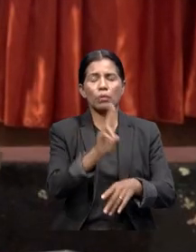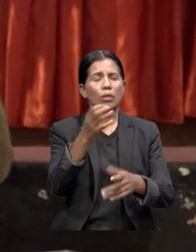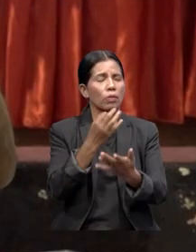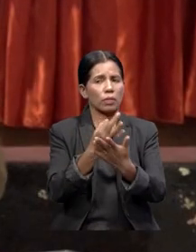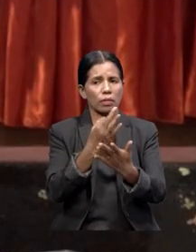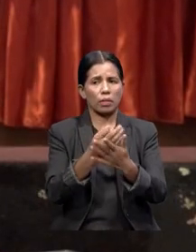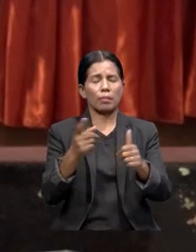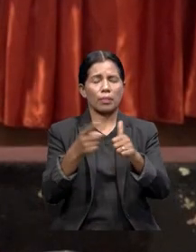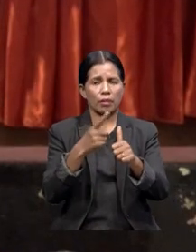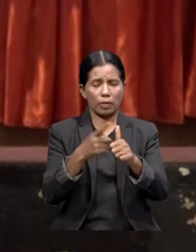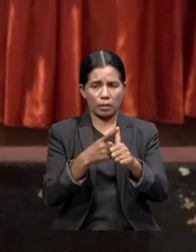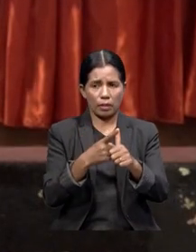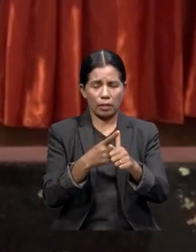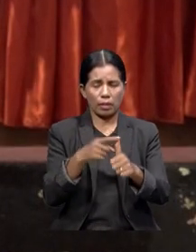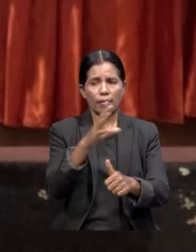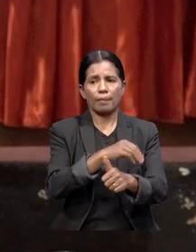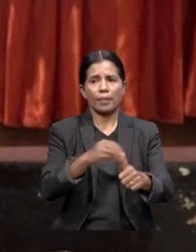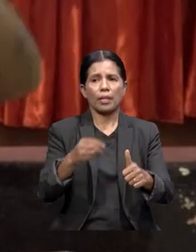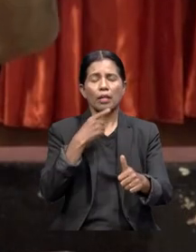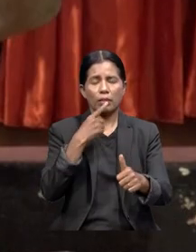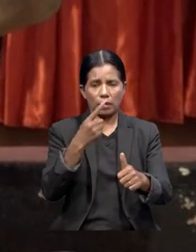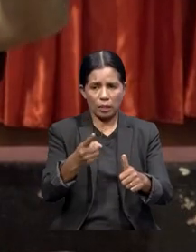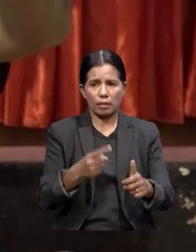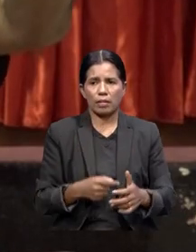ne primeira coisa que ato acontece.